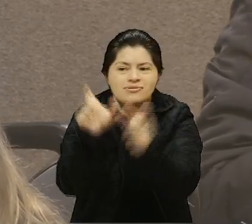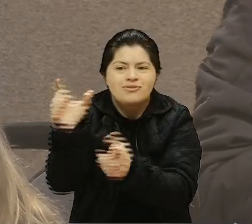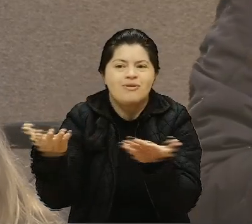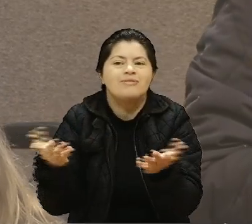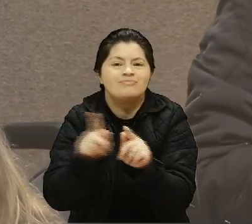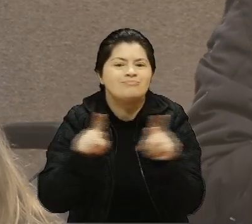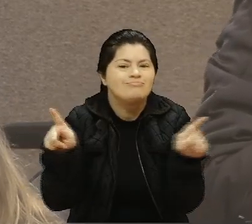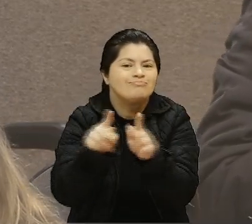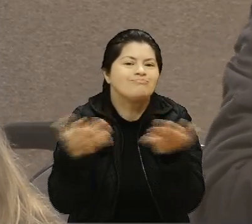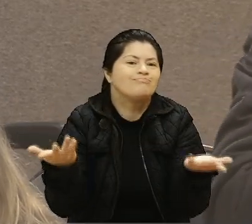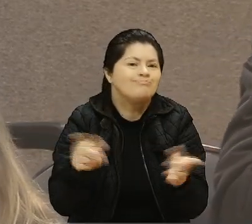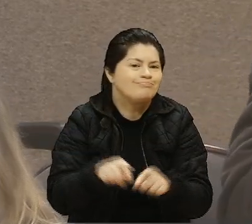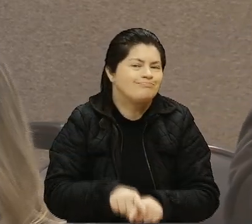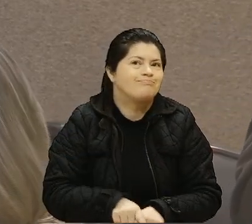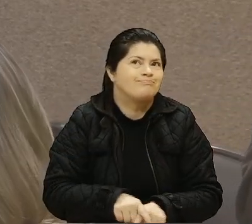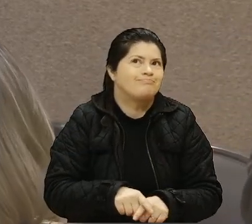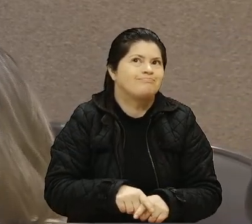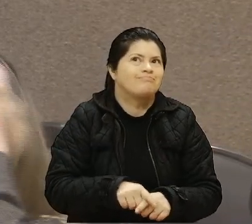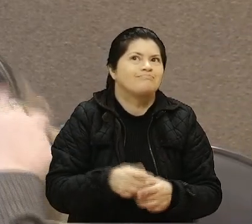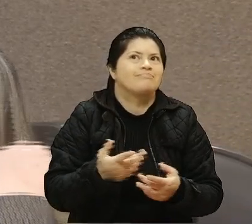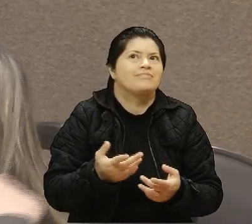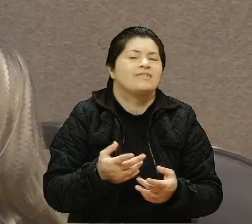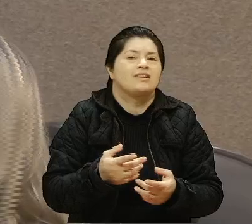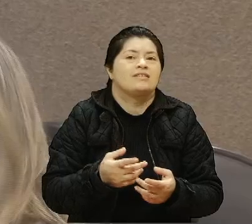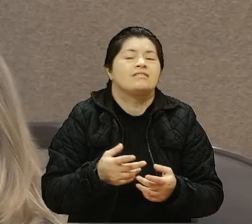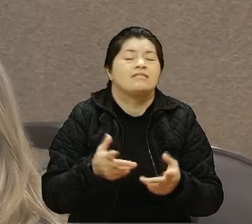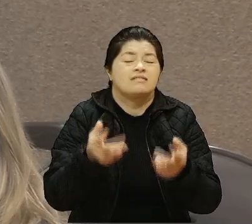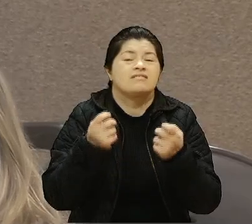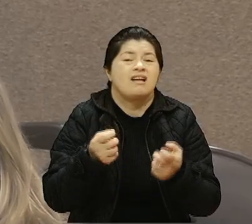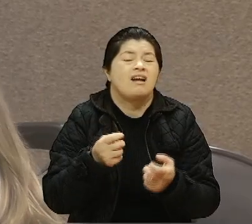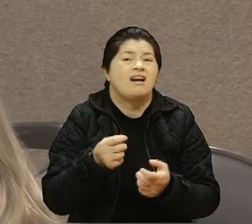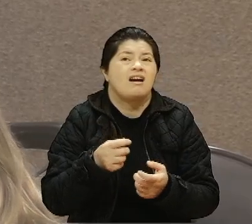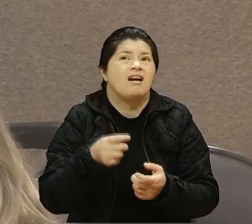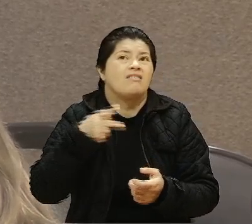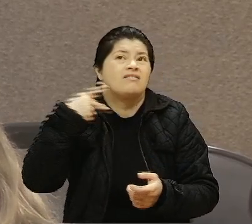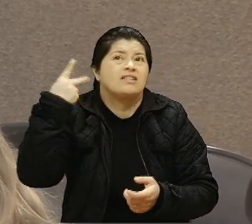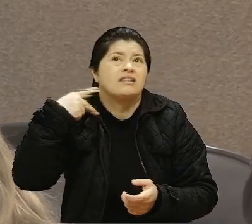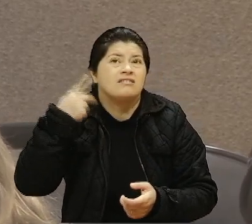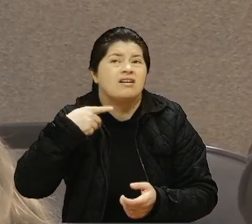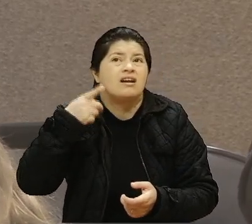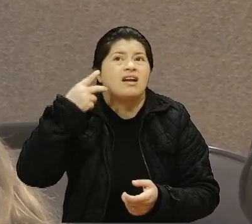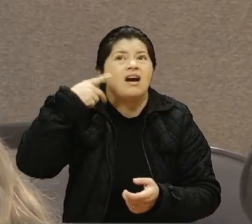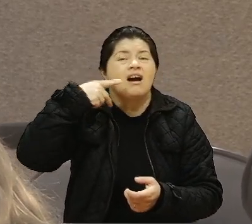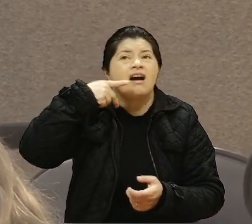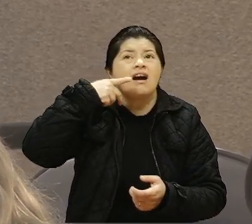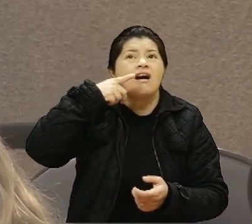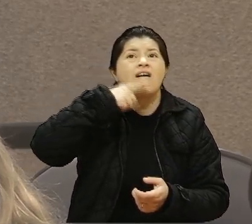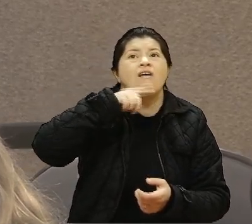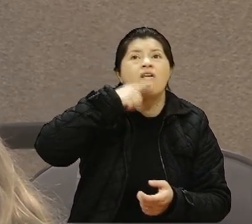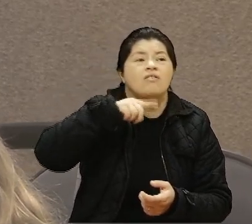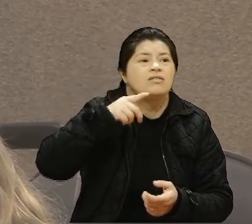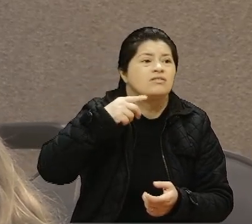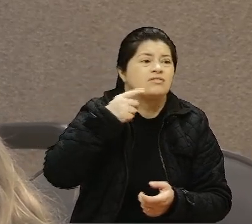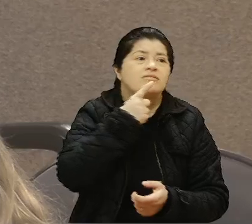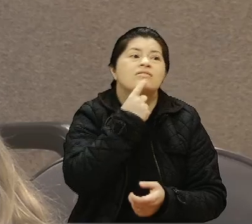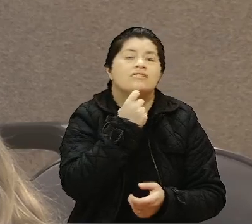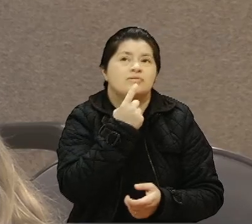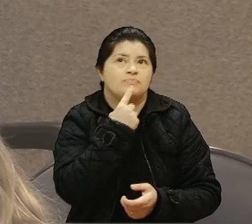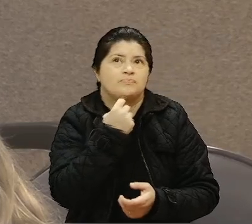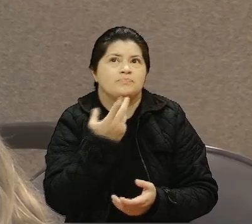Ou também livrar políticos, vereadora Rose, que comete qualquer tipo de crime, inclusive contra a